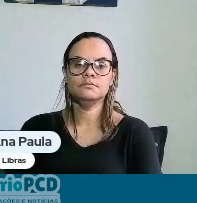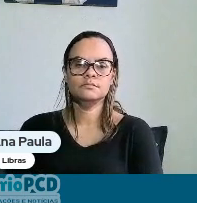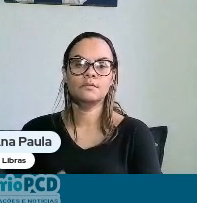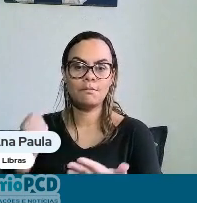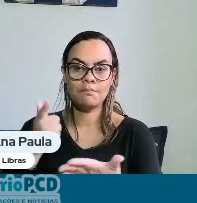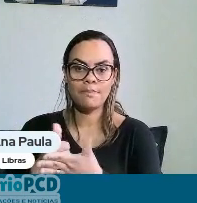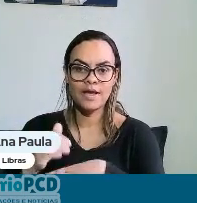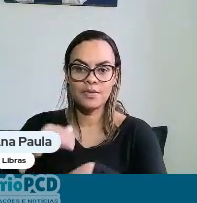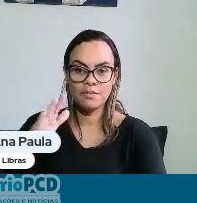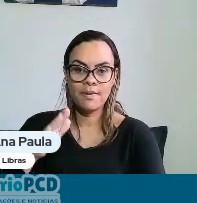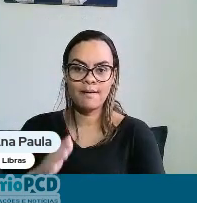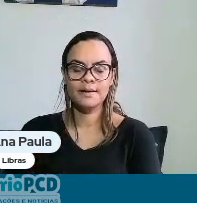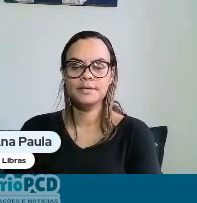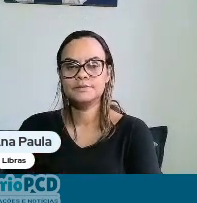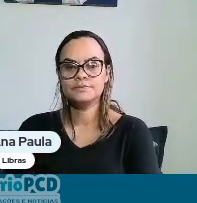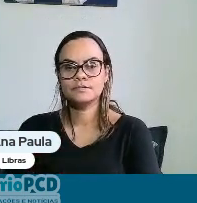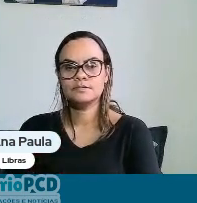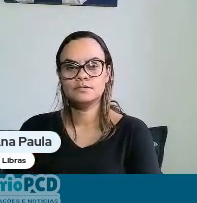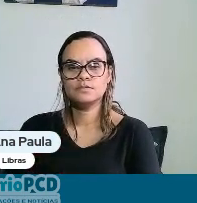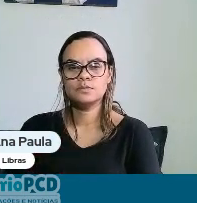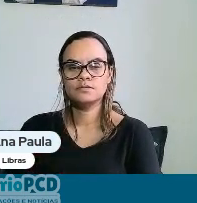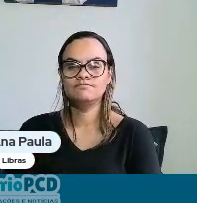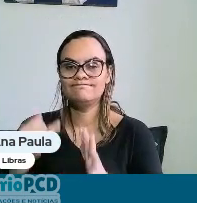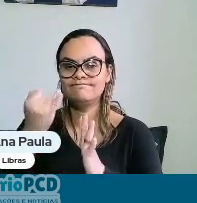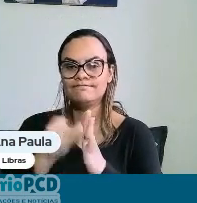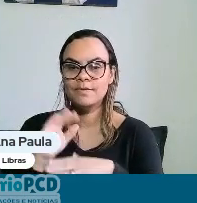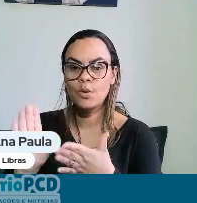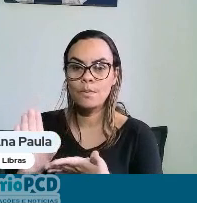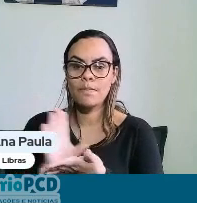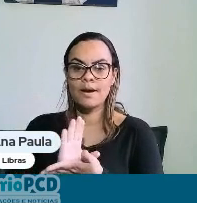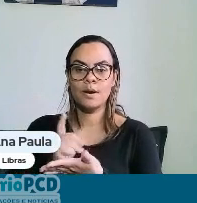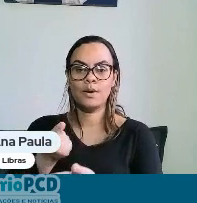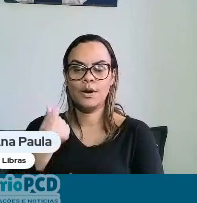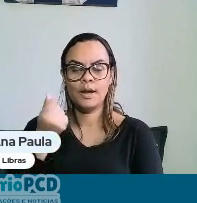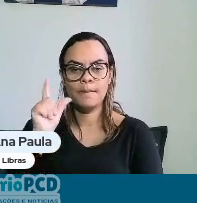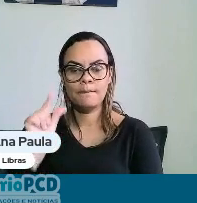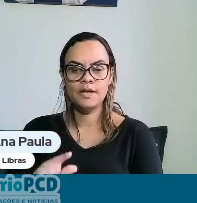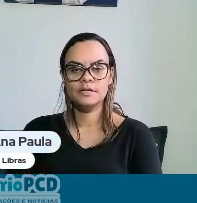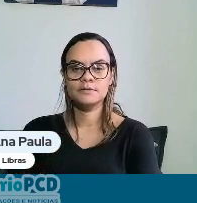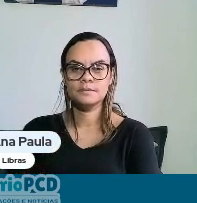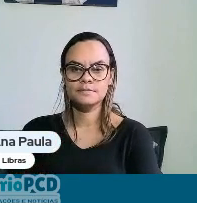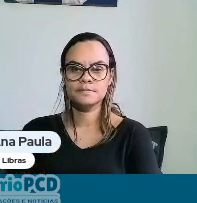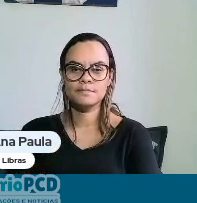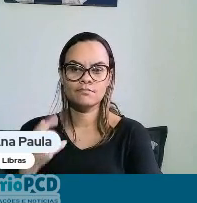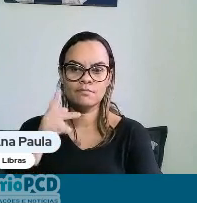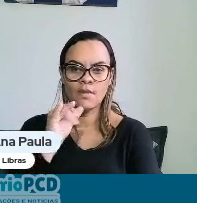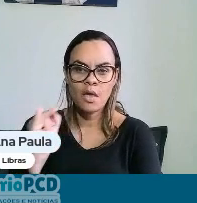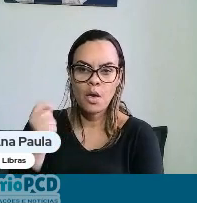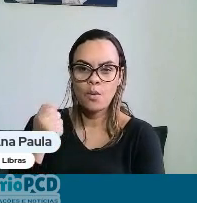pagar muito mais, para um benefício da indústria que vai pagar menos, porque não vai pagar IPI, não vai